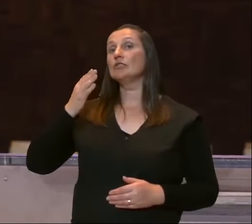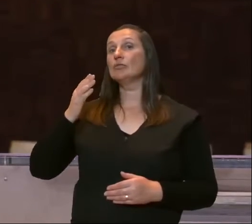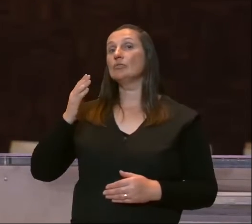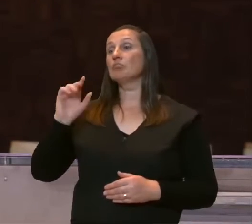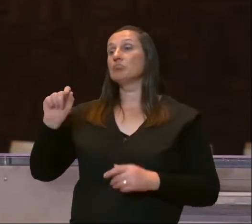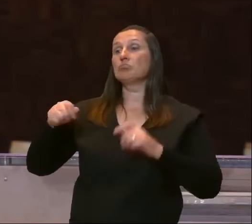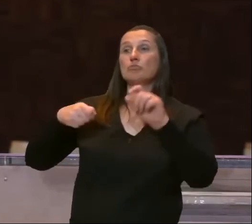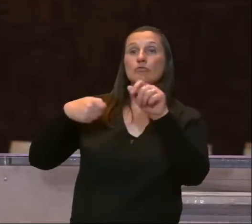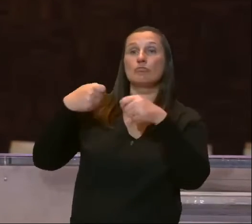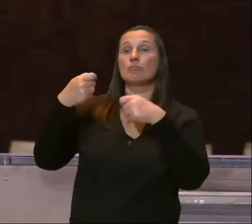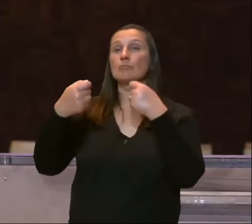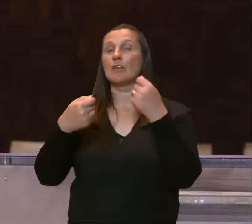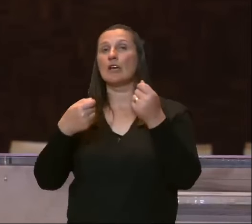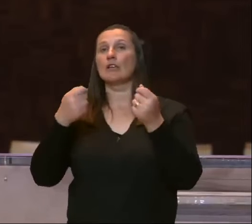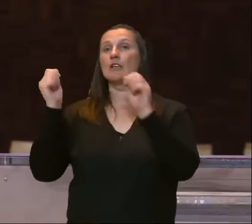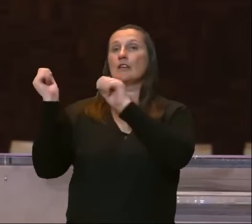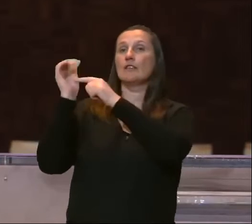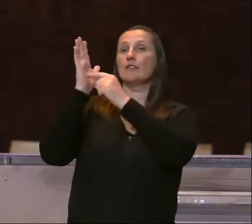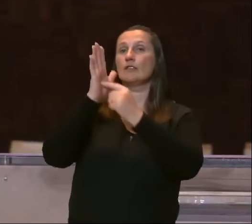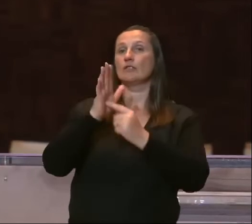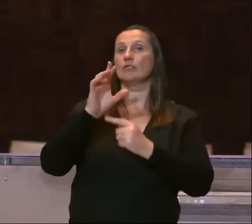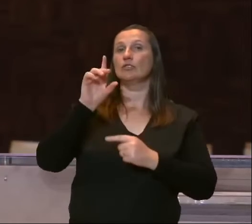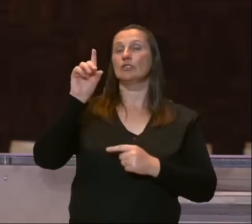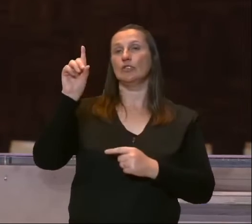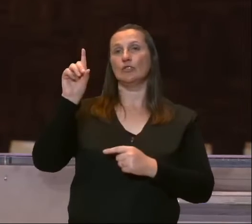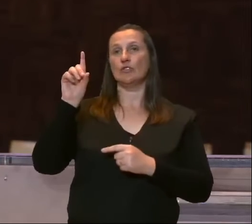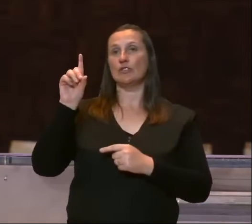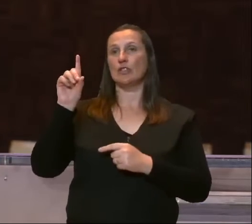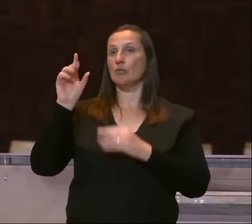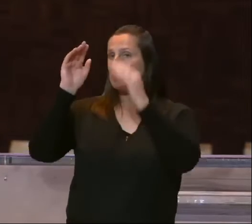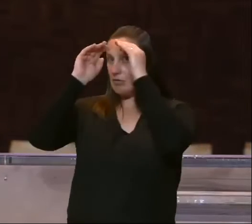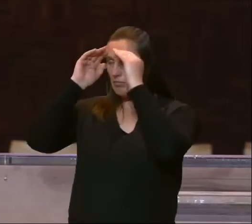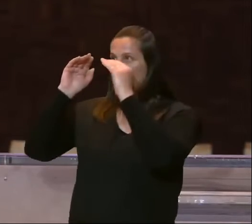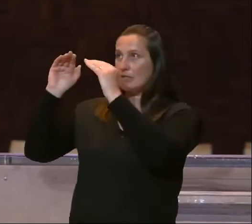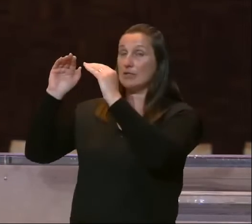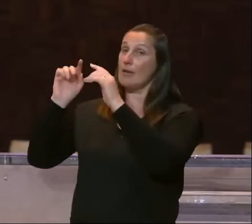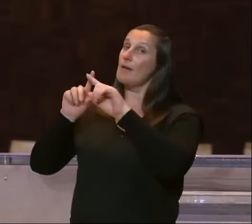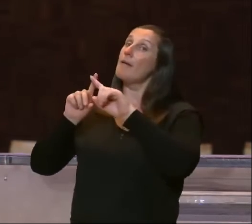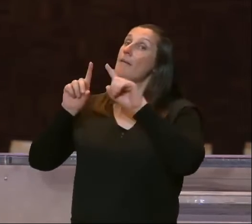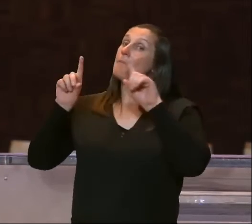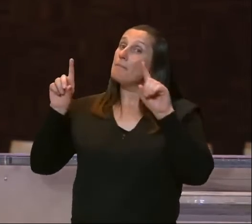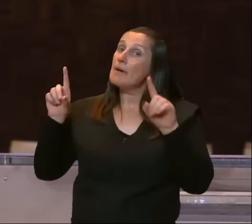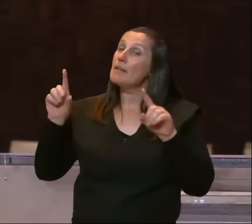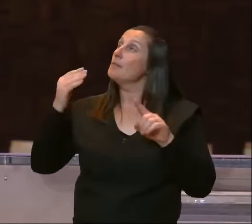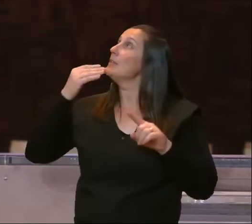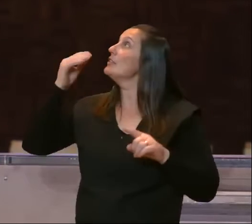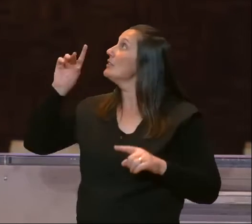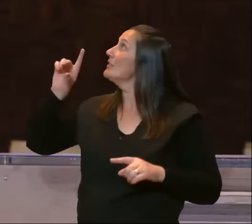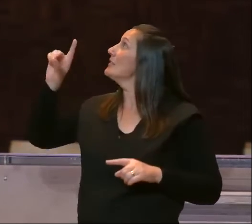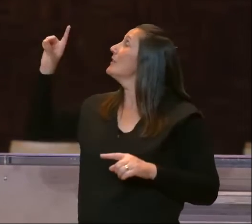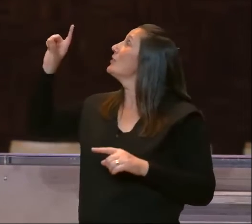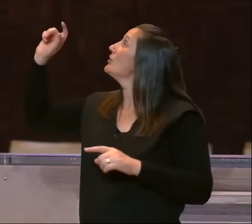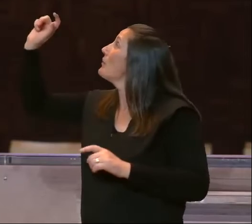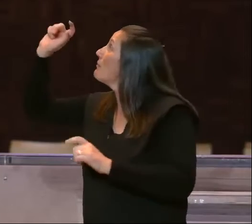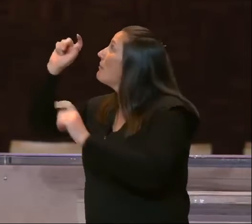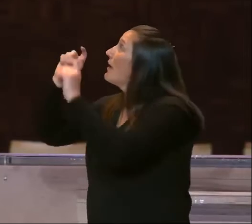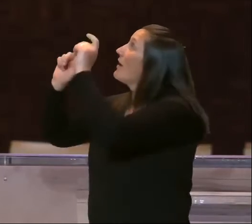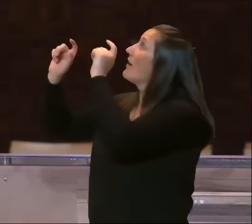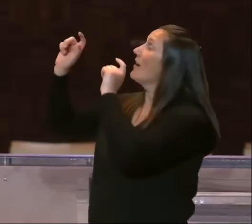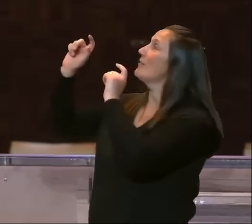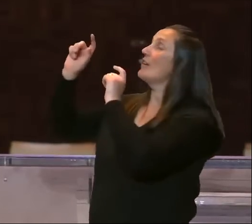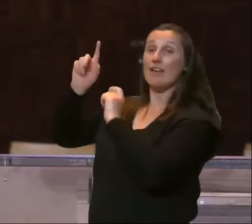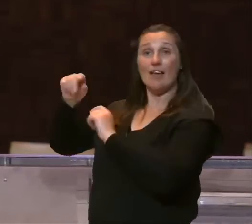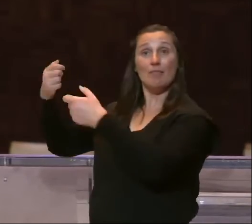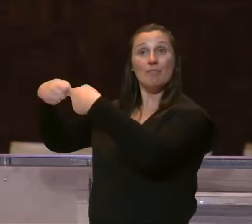das revelações de Deus você não seguir, mas pedir sinal, palavra, isso é